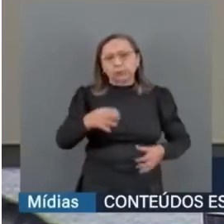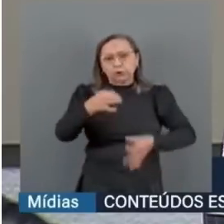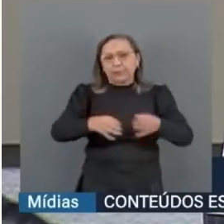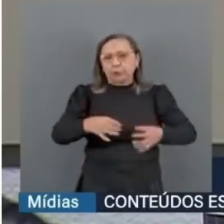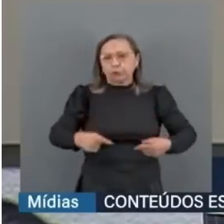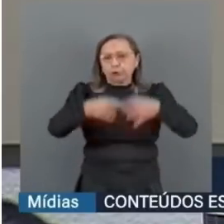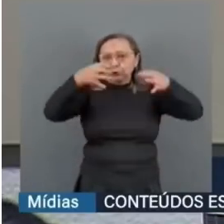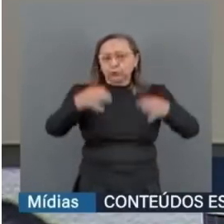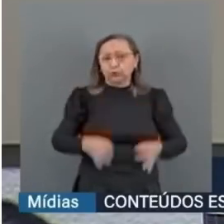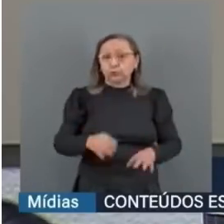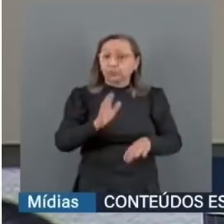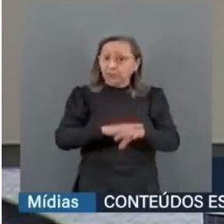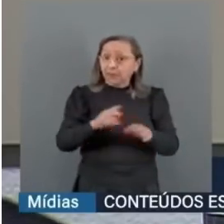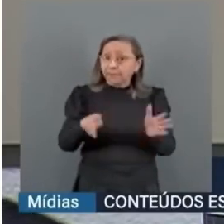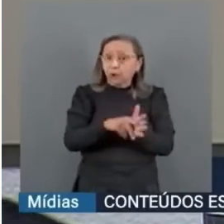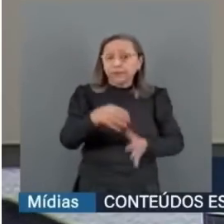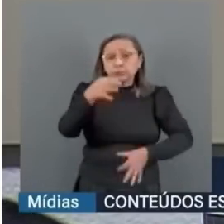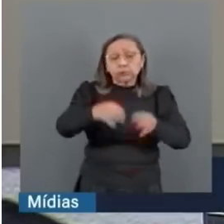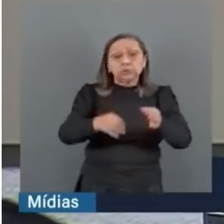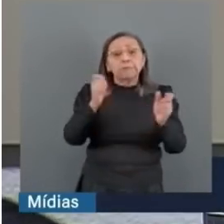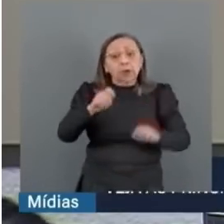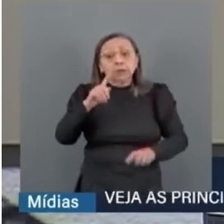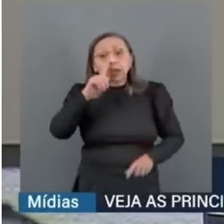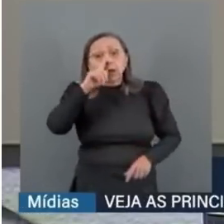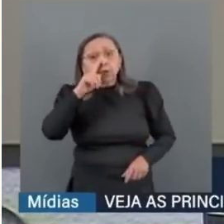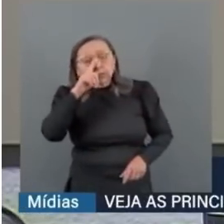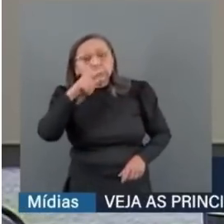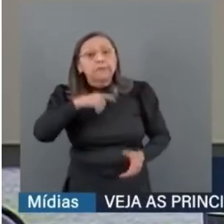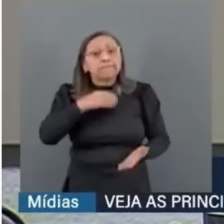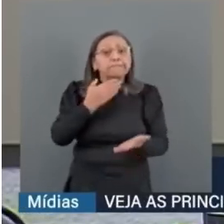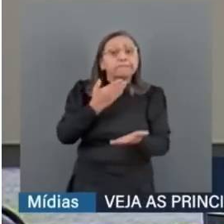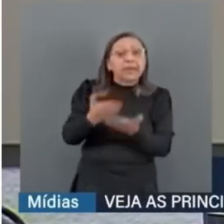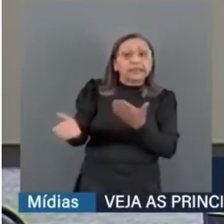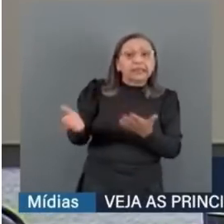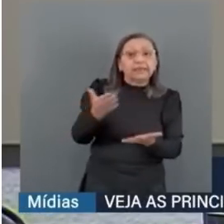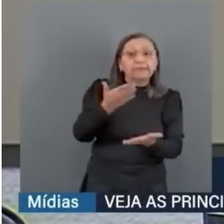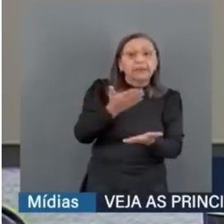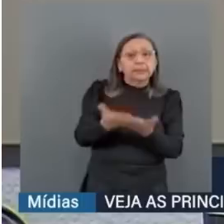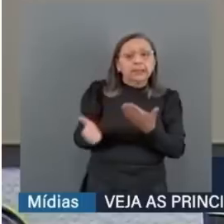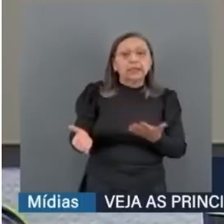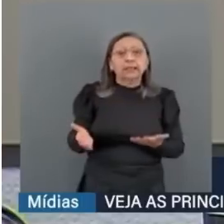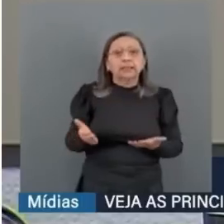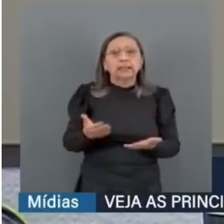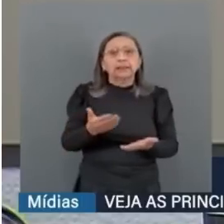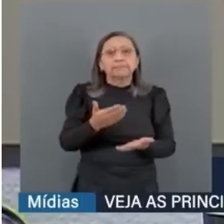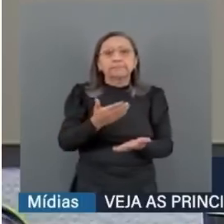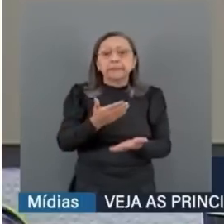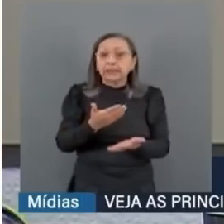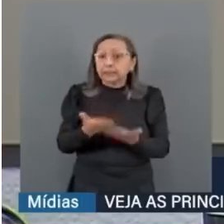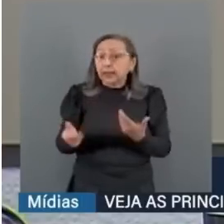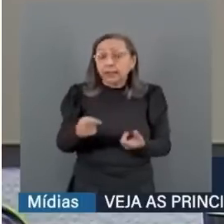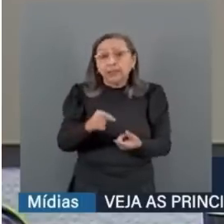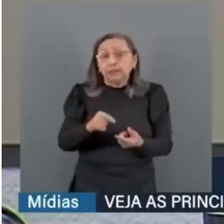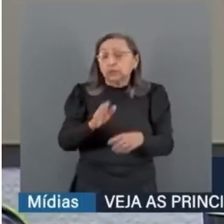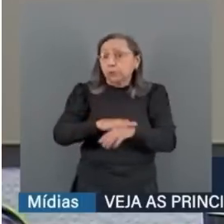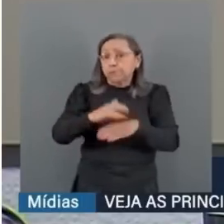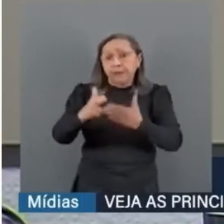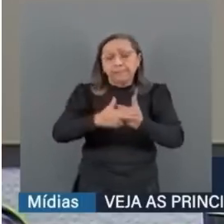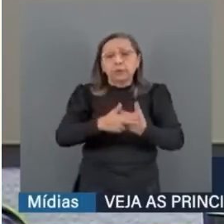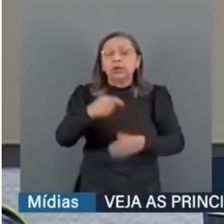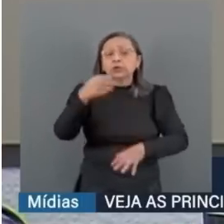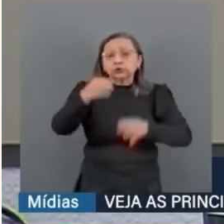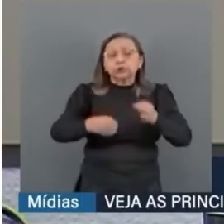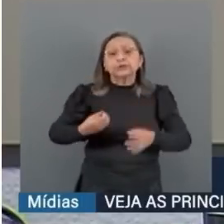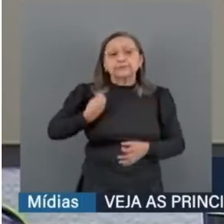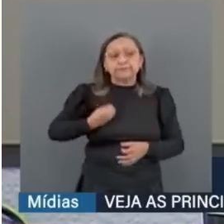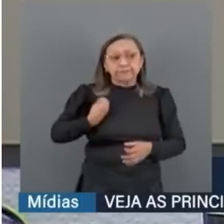Lênio, para dizer o seguinte: ah, e agora o Zanin pode tudo porque se não fosse por ele, o Lula não concorreria à eleição. Não foi assim que as coisas funcionaram. Está aqui na